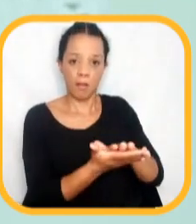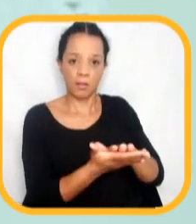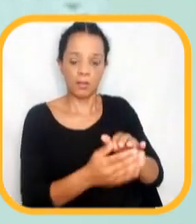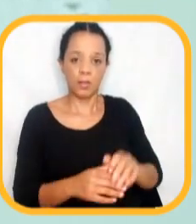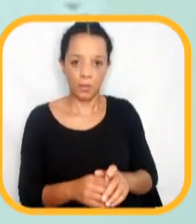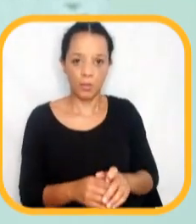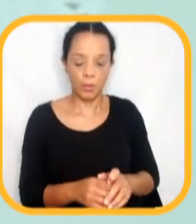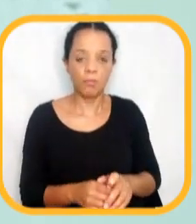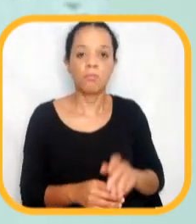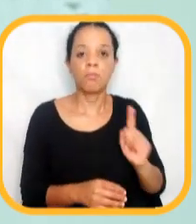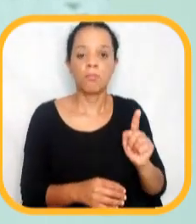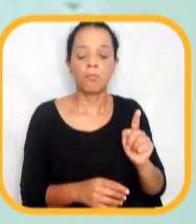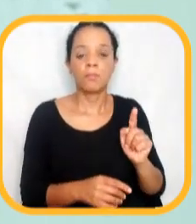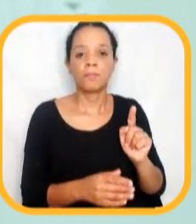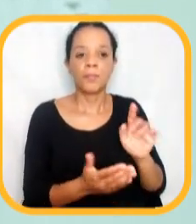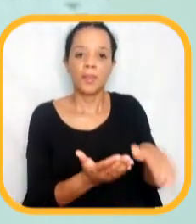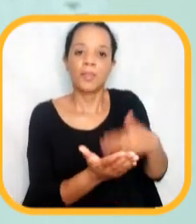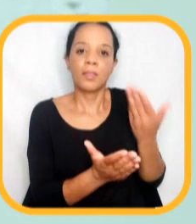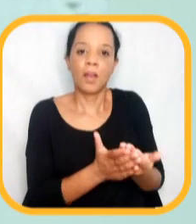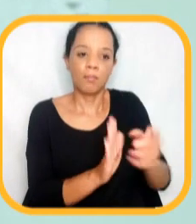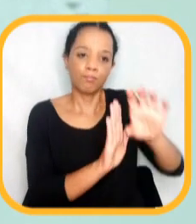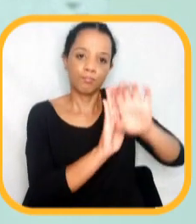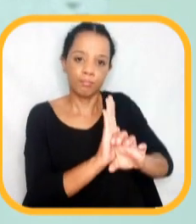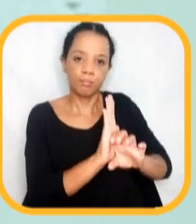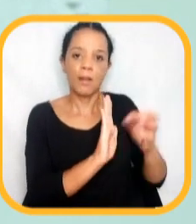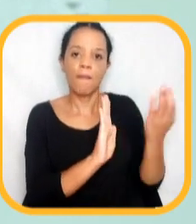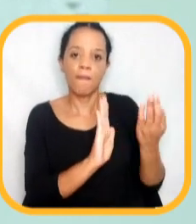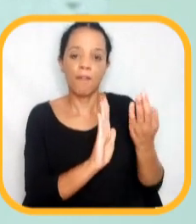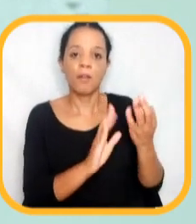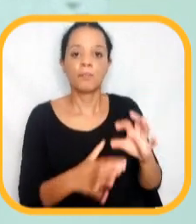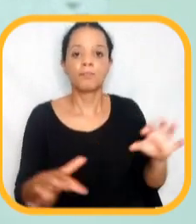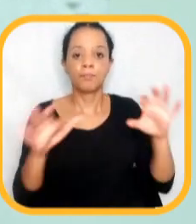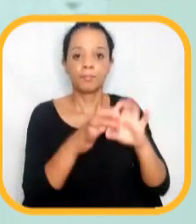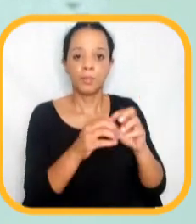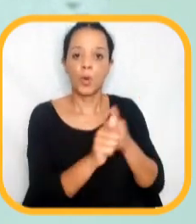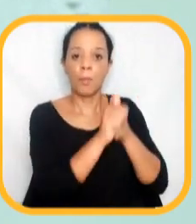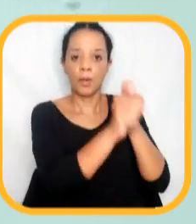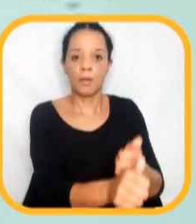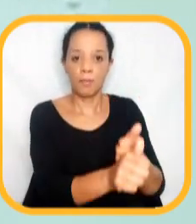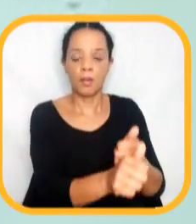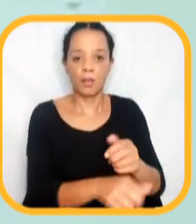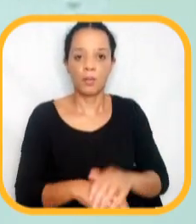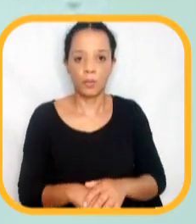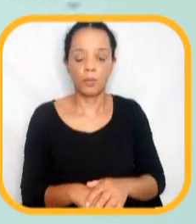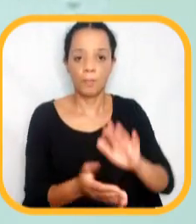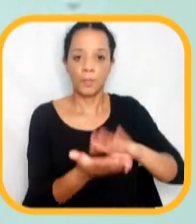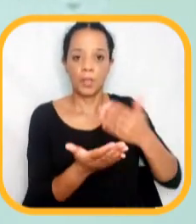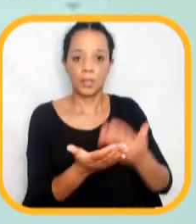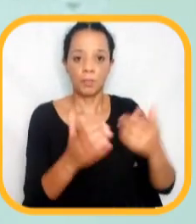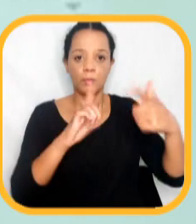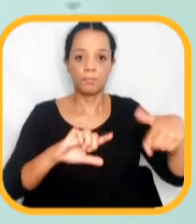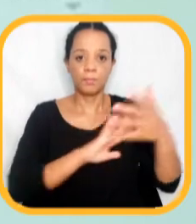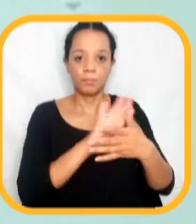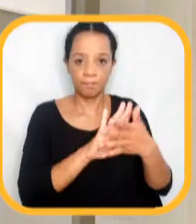ensino básico, em que são dadas condições, nomeadamente ao nível de acompanhamento